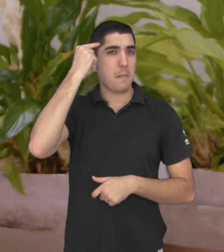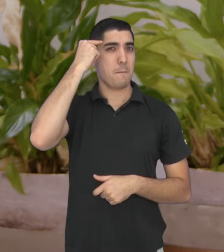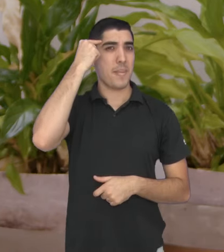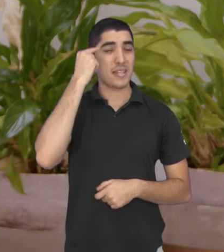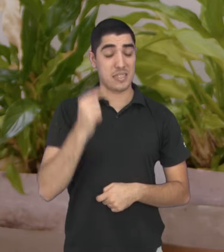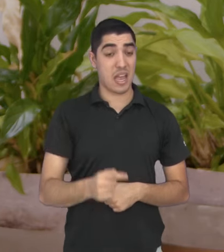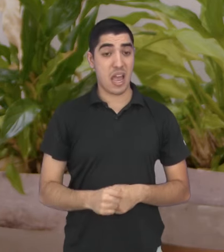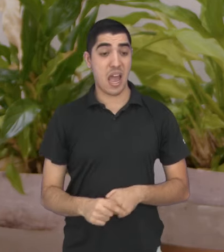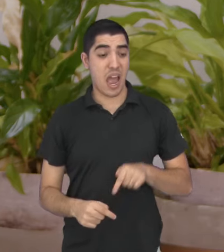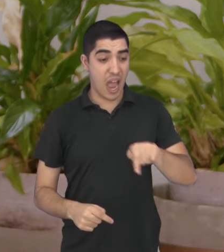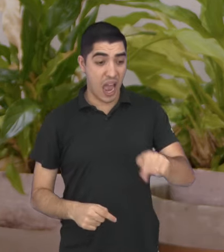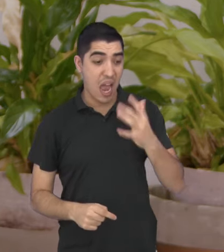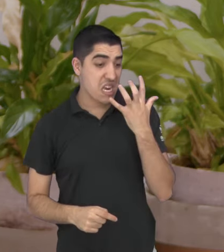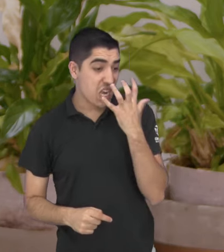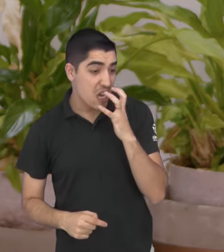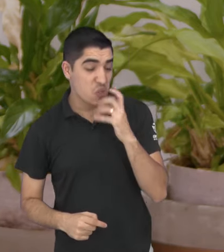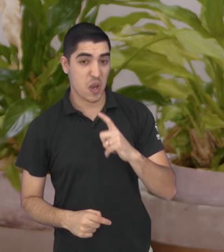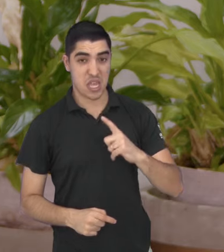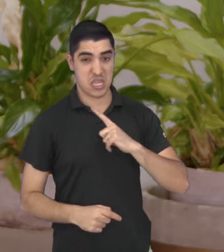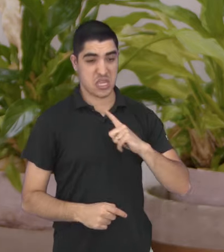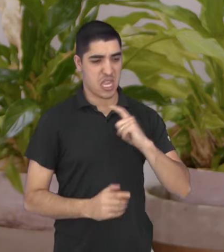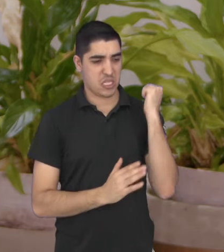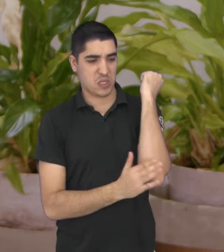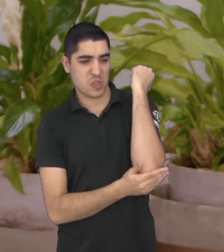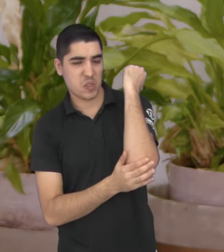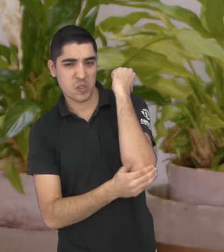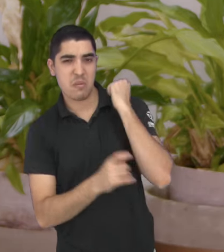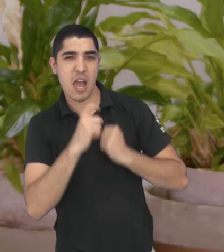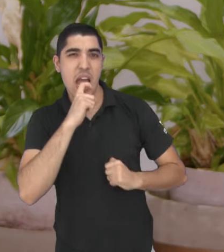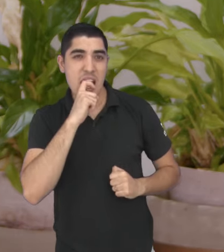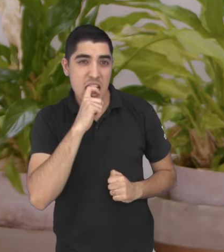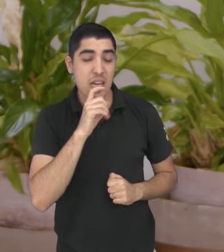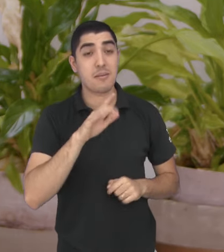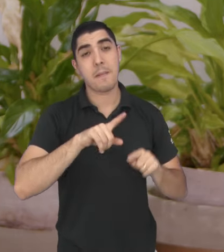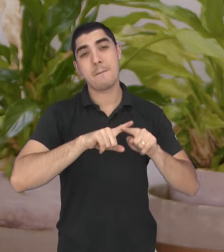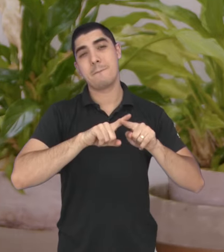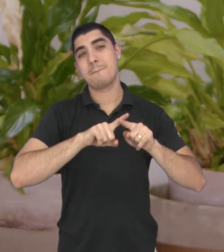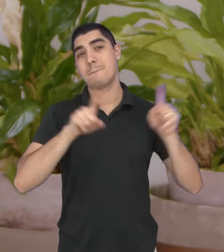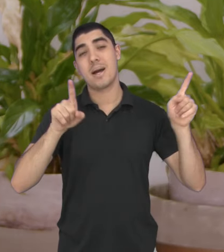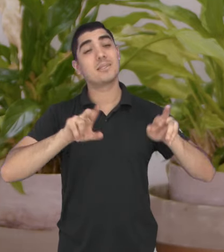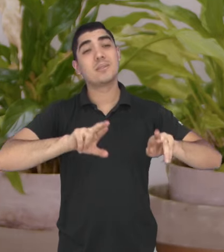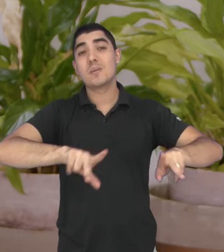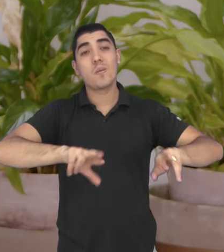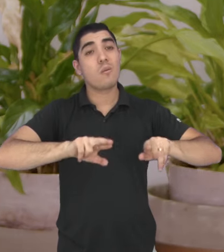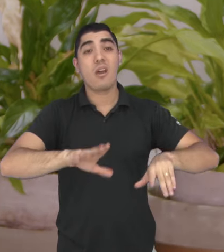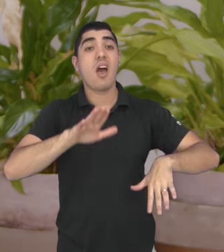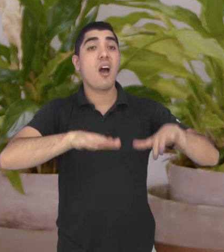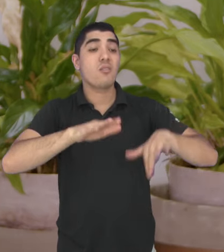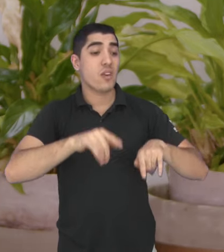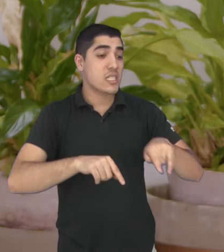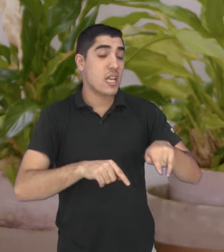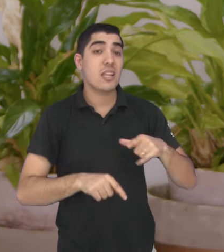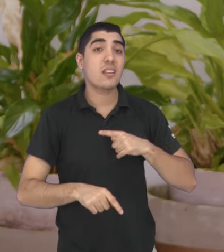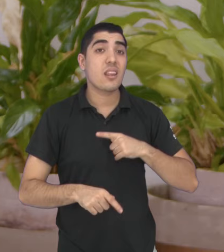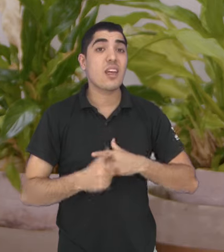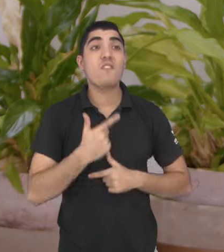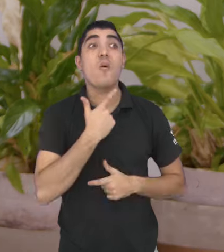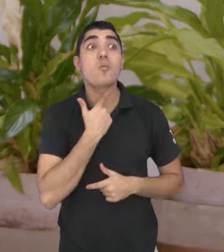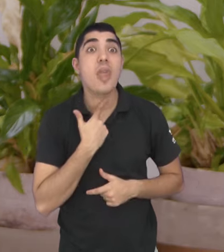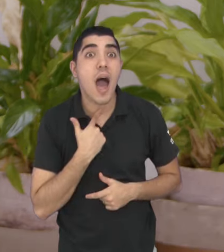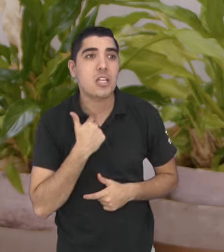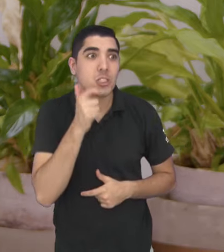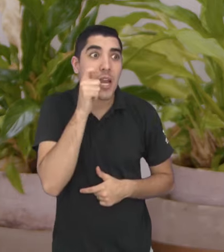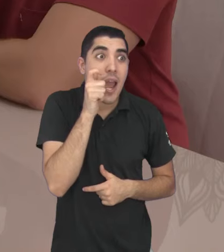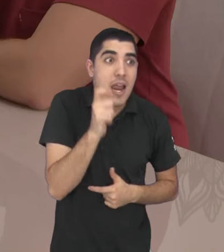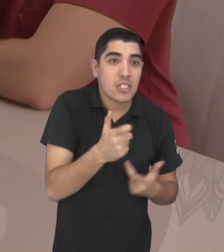ciúmes, principalmente de cachorro, né? Fala, tá com ciúmes, tá com ciúmes. Mas muitas vezes pode ser só um interesse maior ali que a gente não tá conseguindo enxergar,